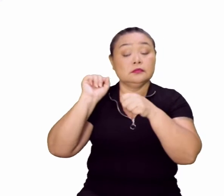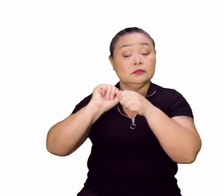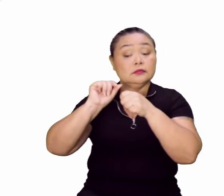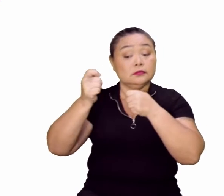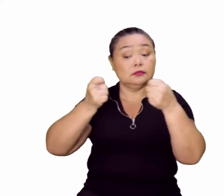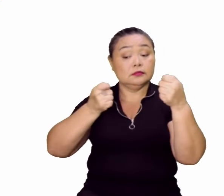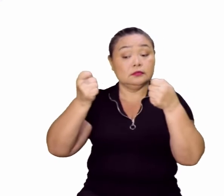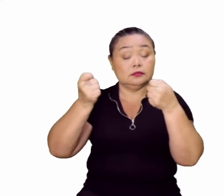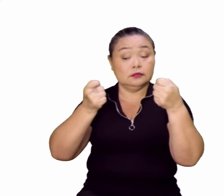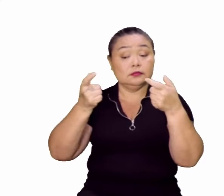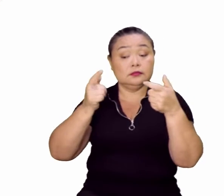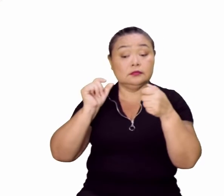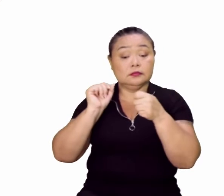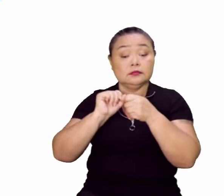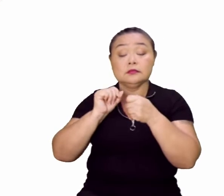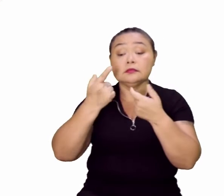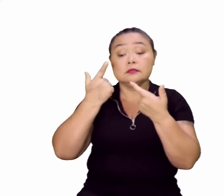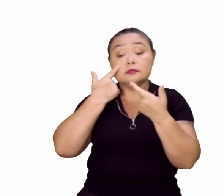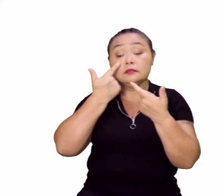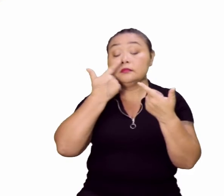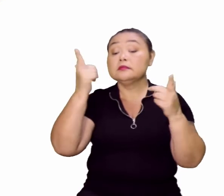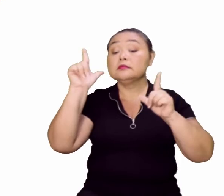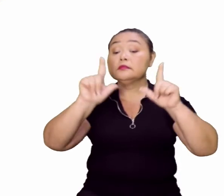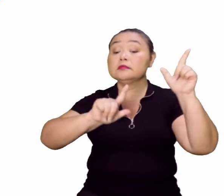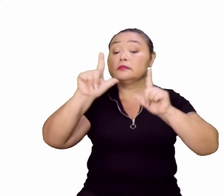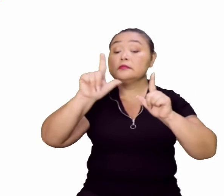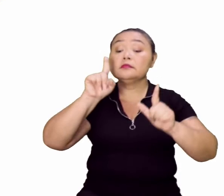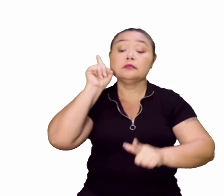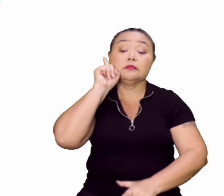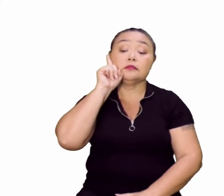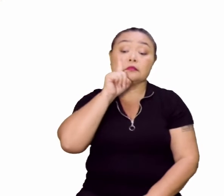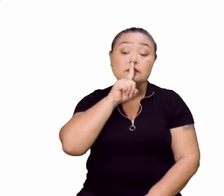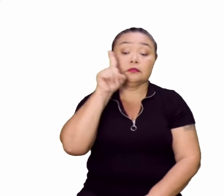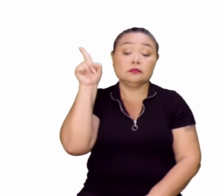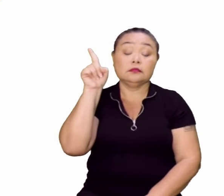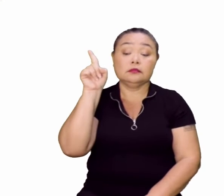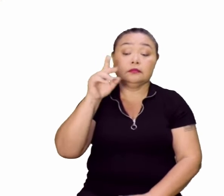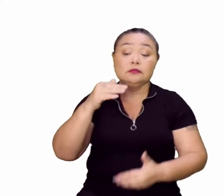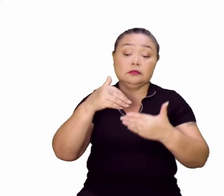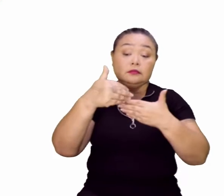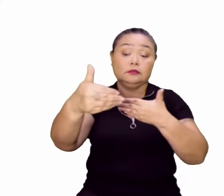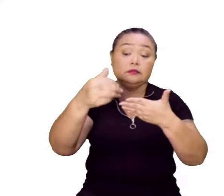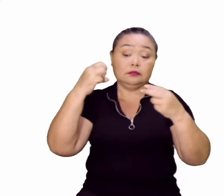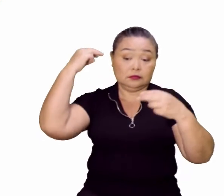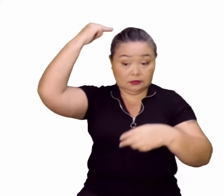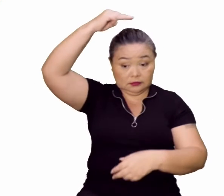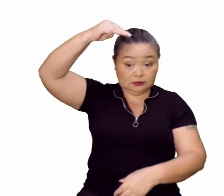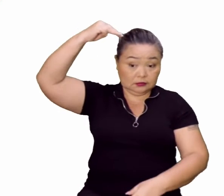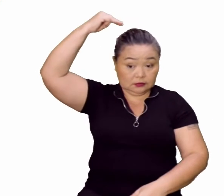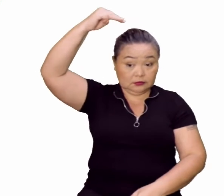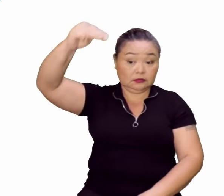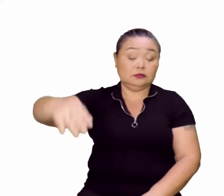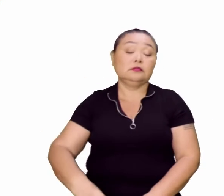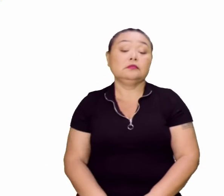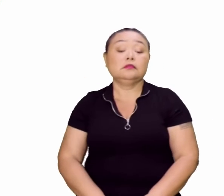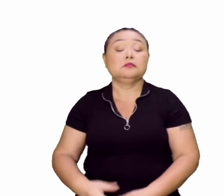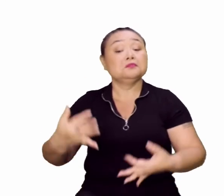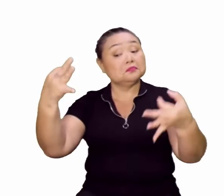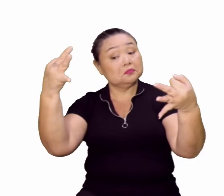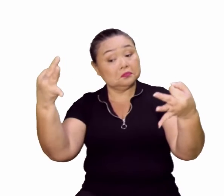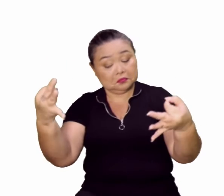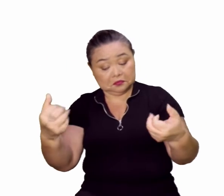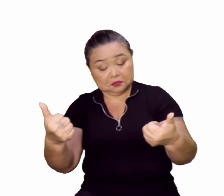esse controle, que a gente fez quando está vendo na televisão, é os Estados Unidos, ali na fronteira com o México. Não é isso, Carlinhos? Perfeito,